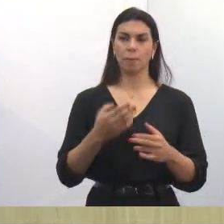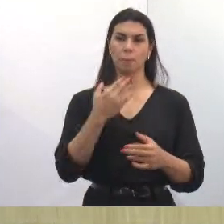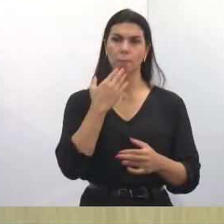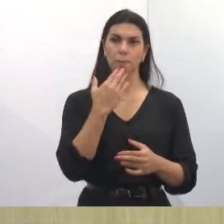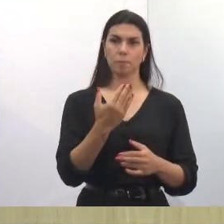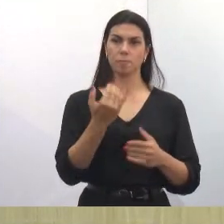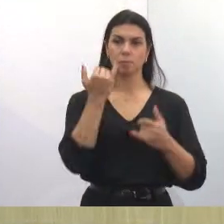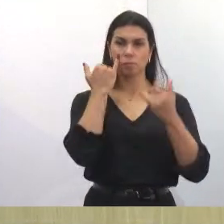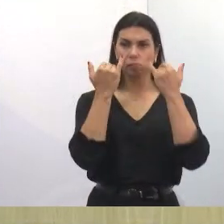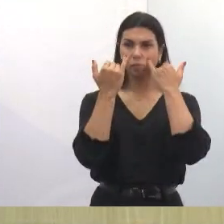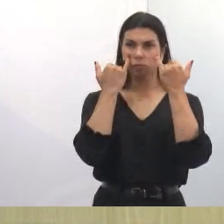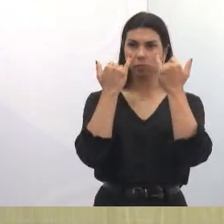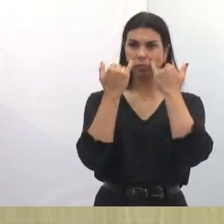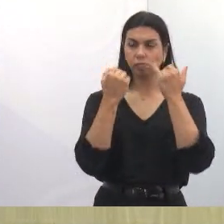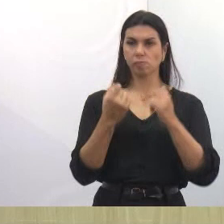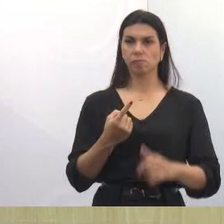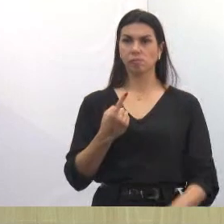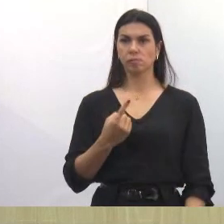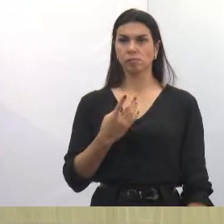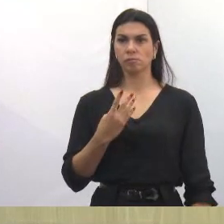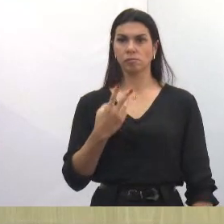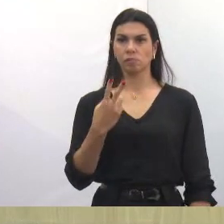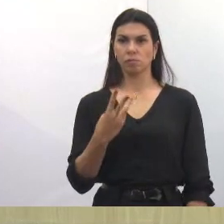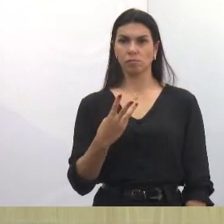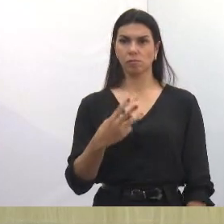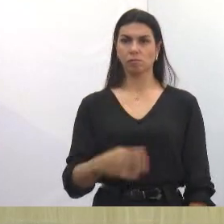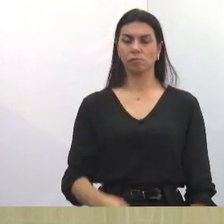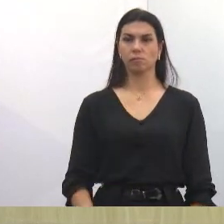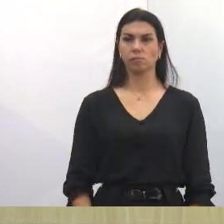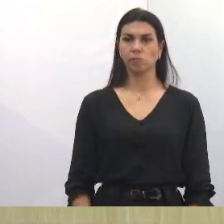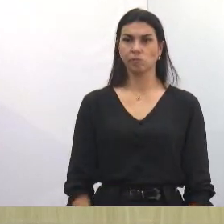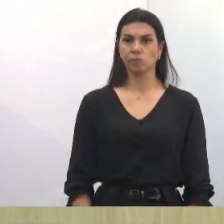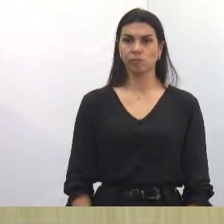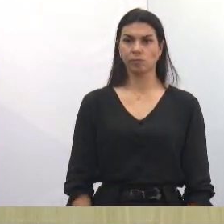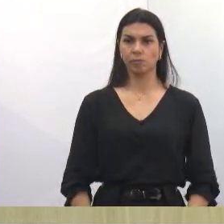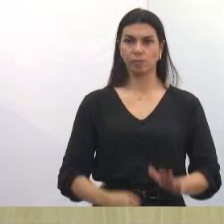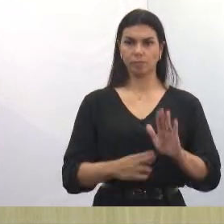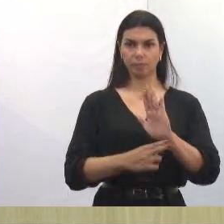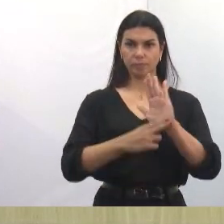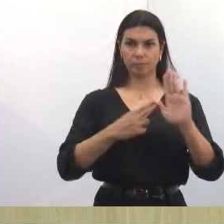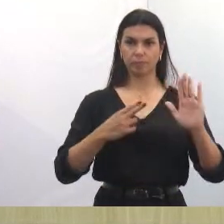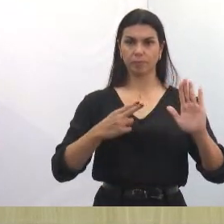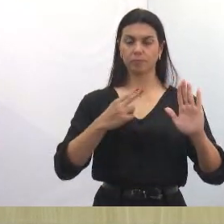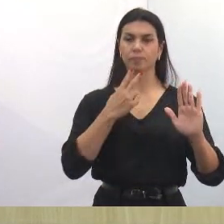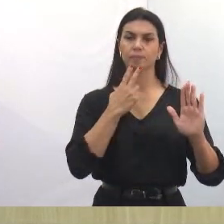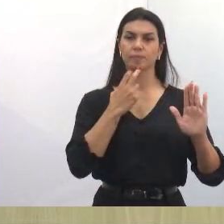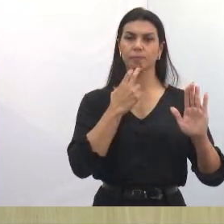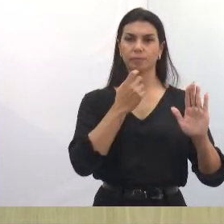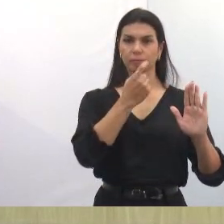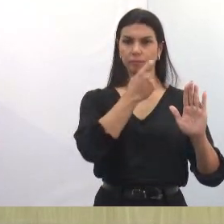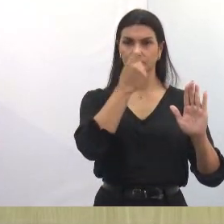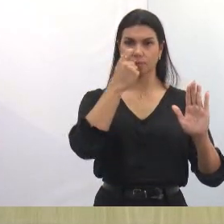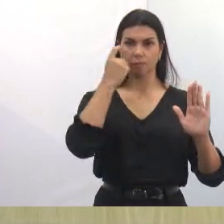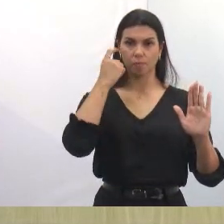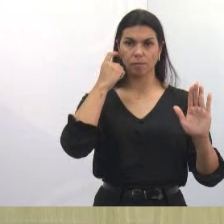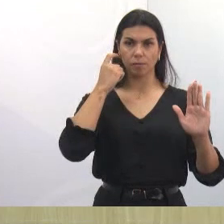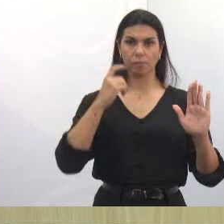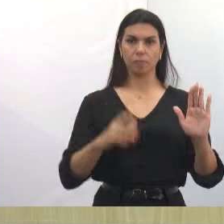Pedido de informações 143. Autoria, vereador Valmir do Parque Meia